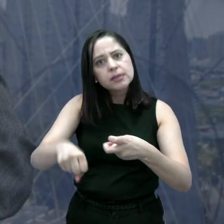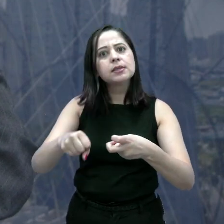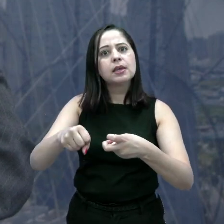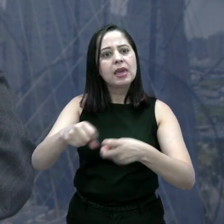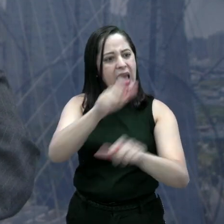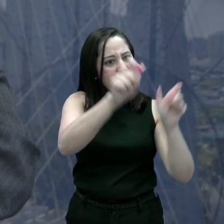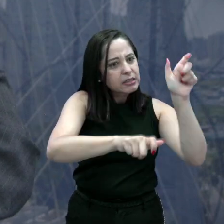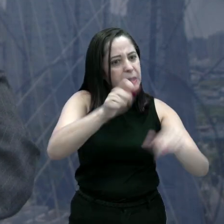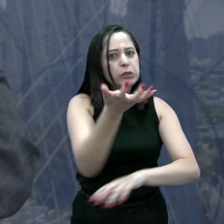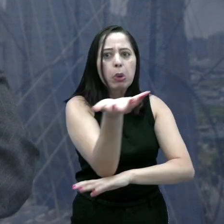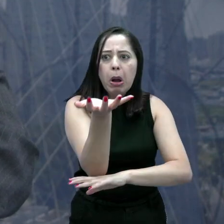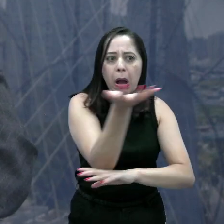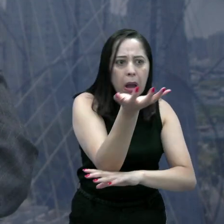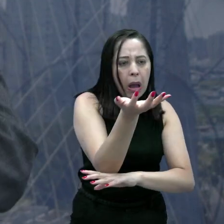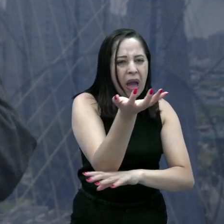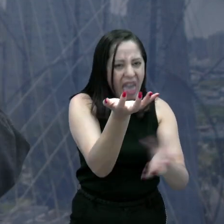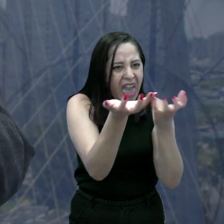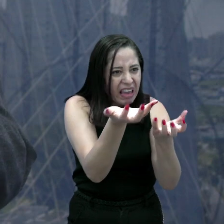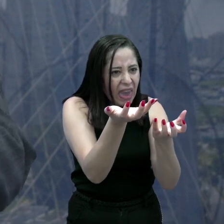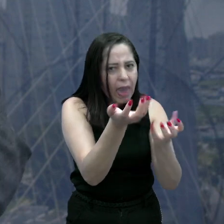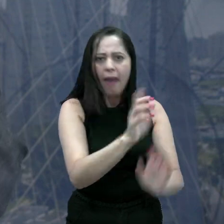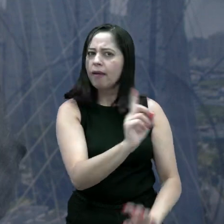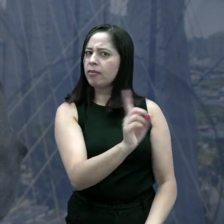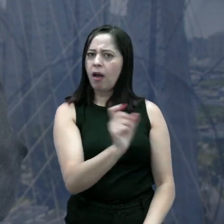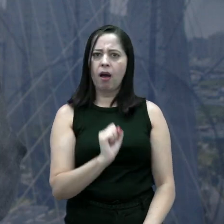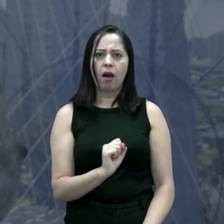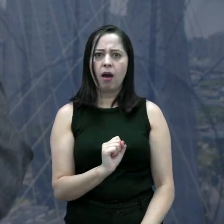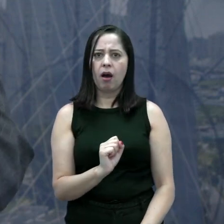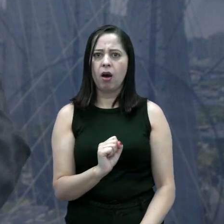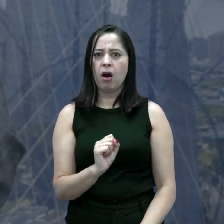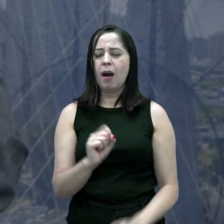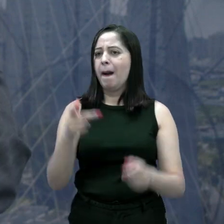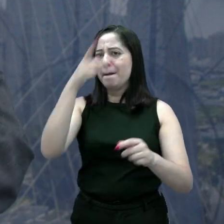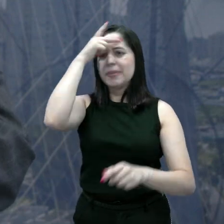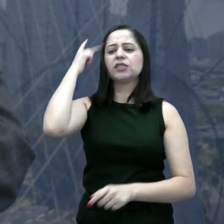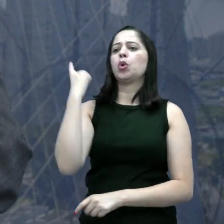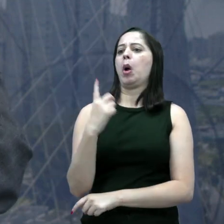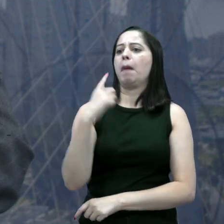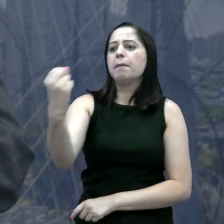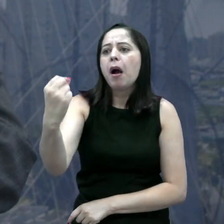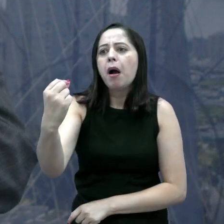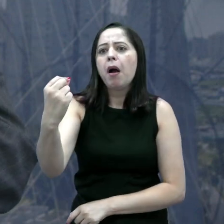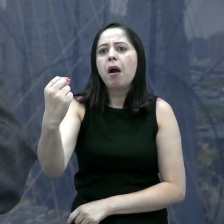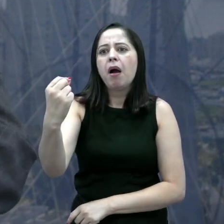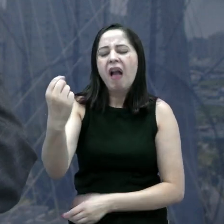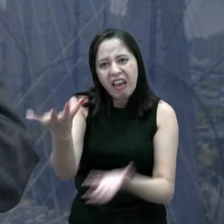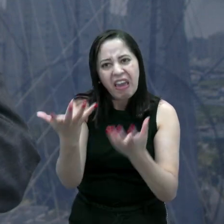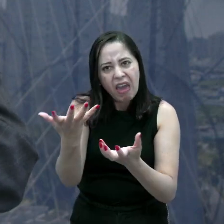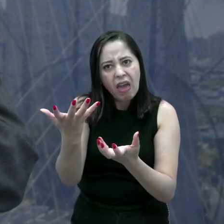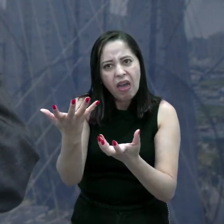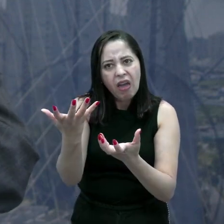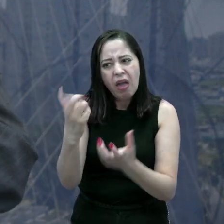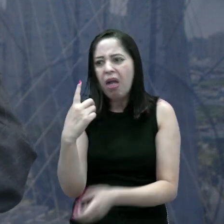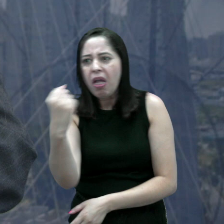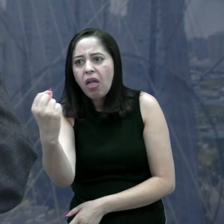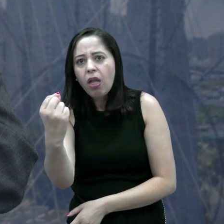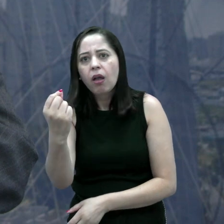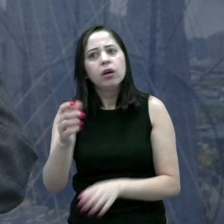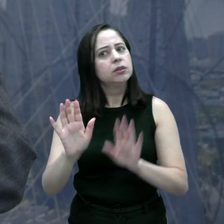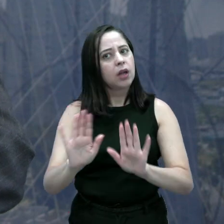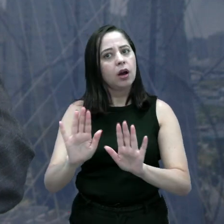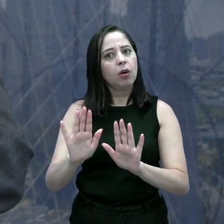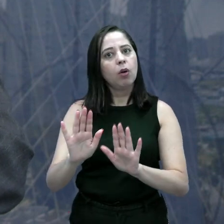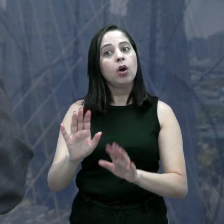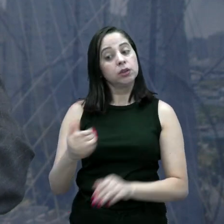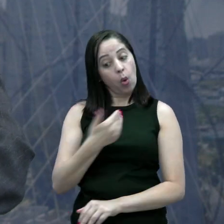eles querem. E morador de rua é uma coisa, refugiado é outra, asilado é outra. Mas a política pública ela tem que estar ali como pavimento